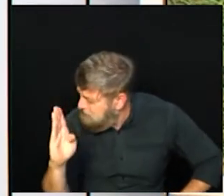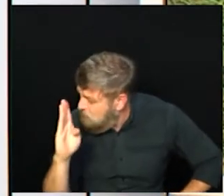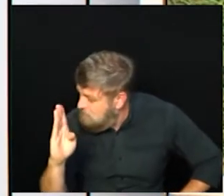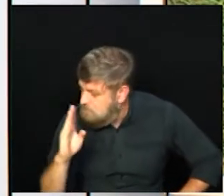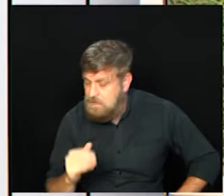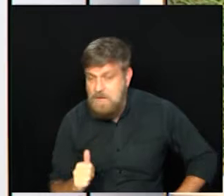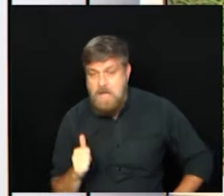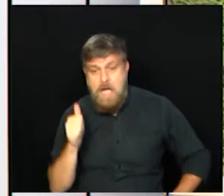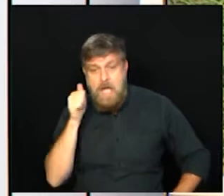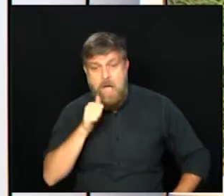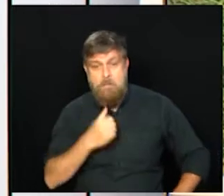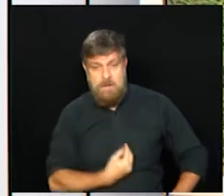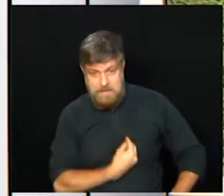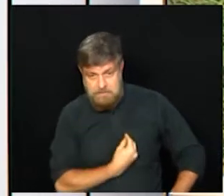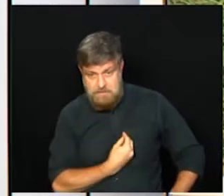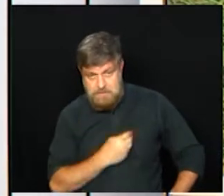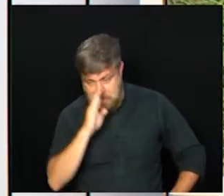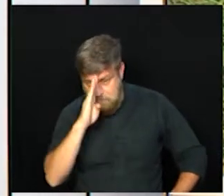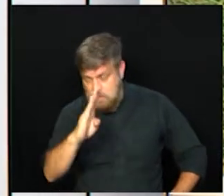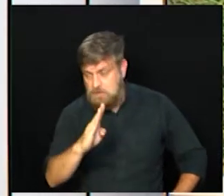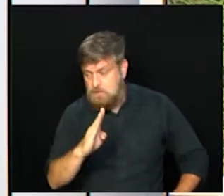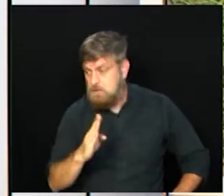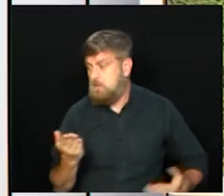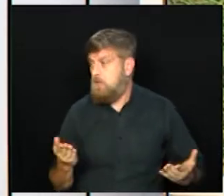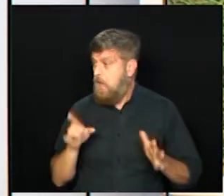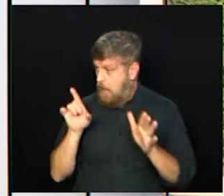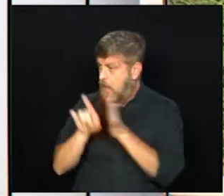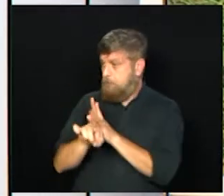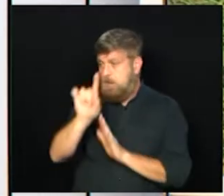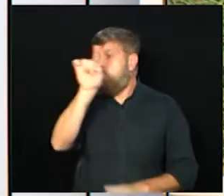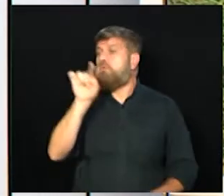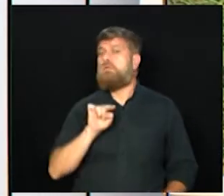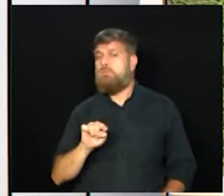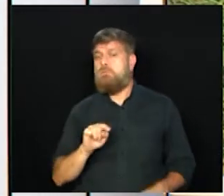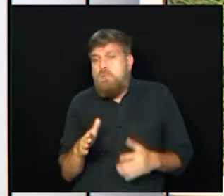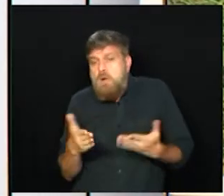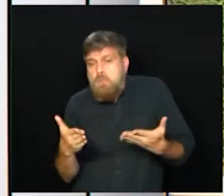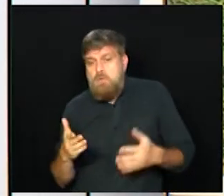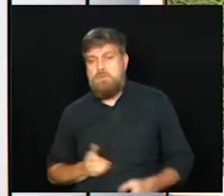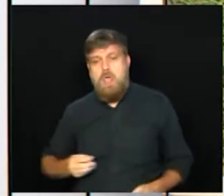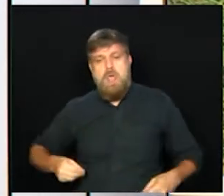mulher é prioridade? Eu acho que é essa a pergunta, entendeu? Porque